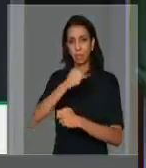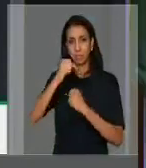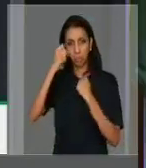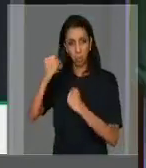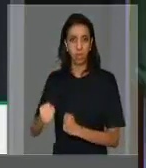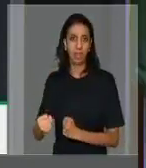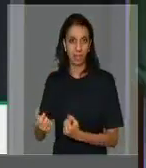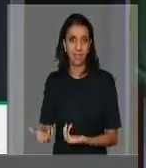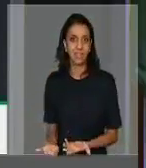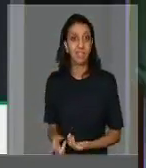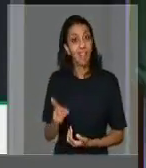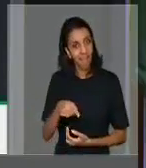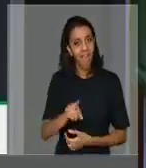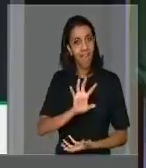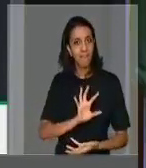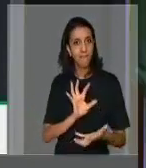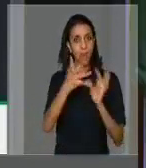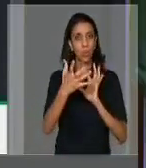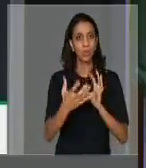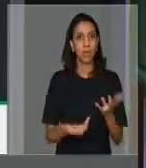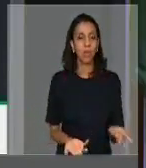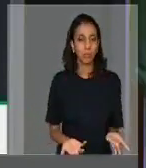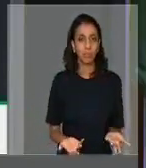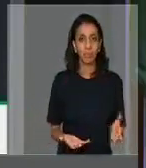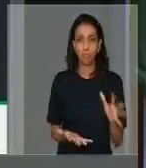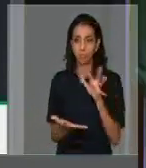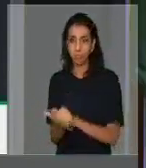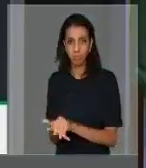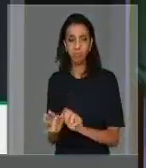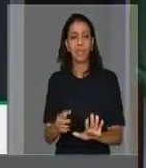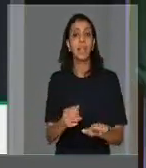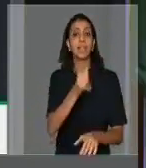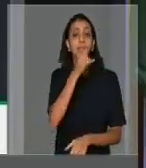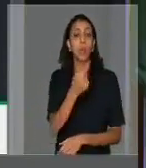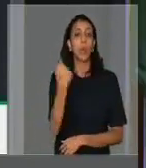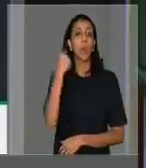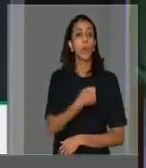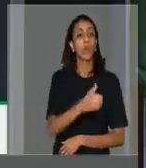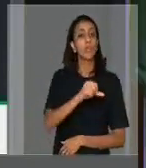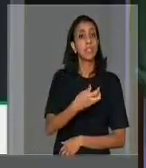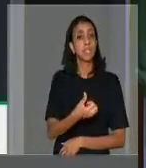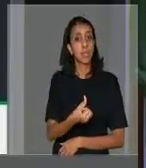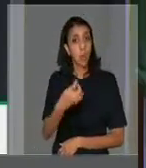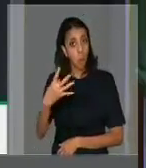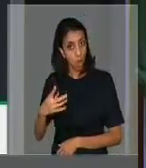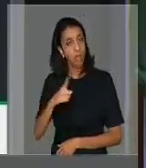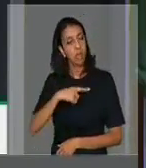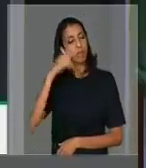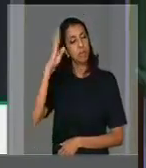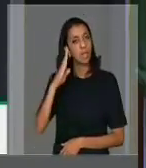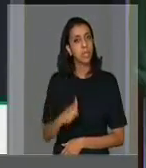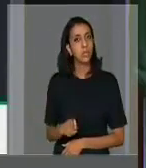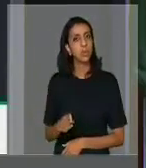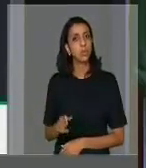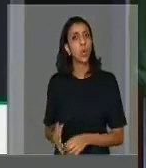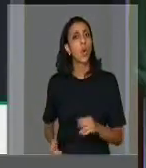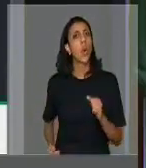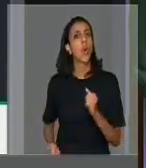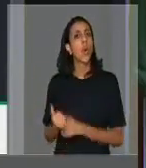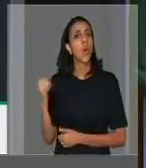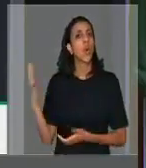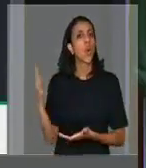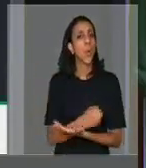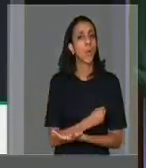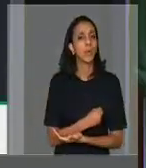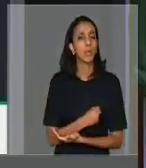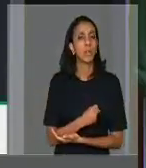revolução. Nós, no Brasil, por exemplo, tivemos, em 1964, um golpe civil-militar, que alguns